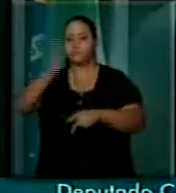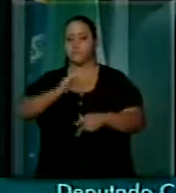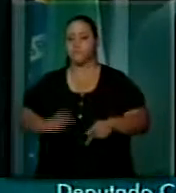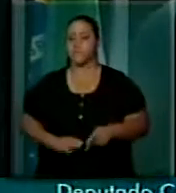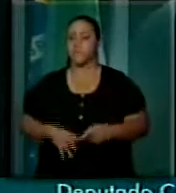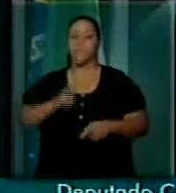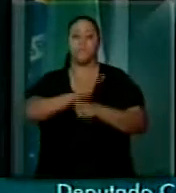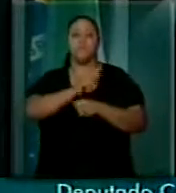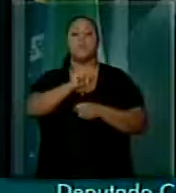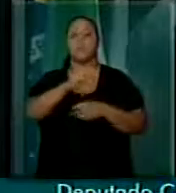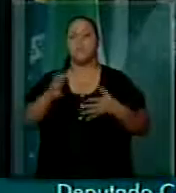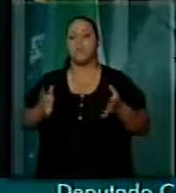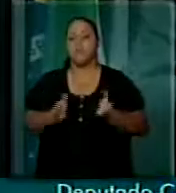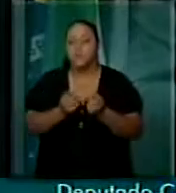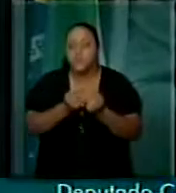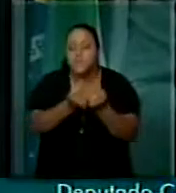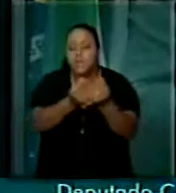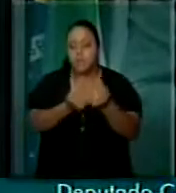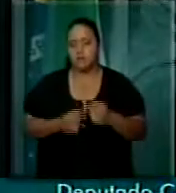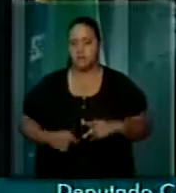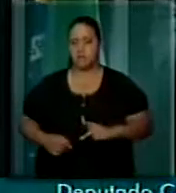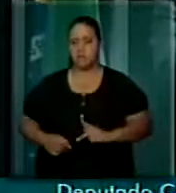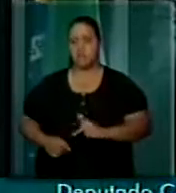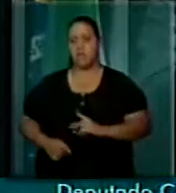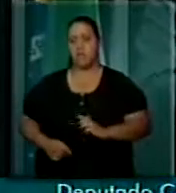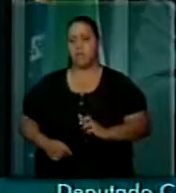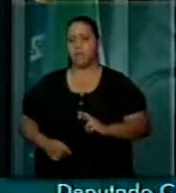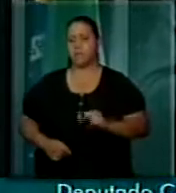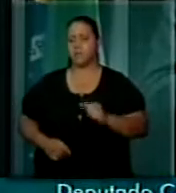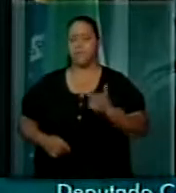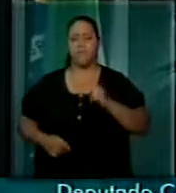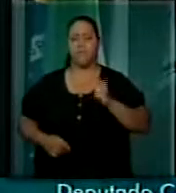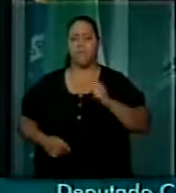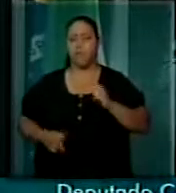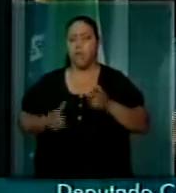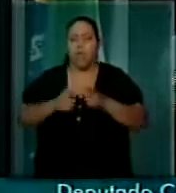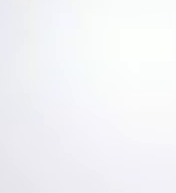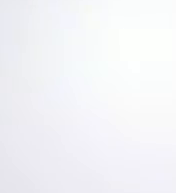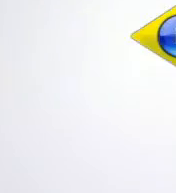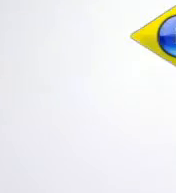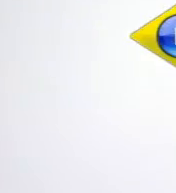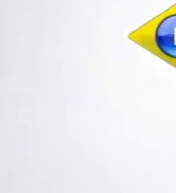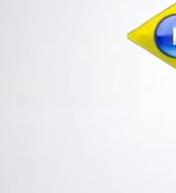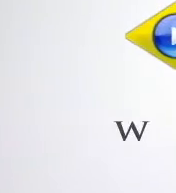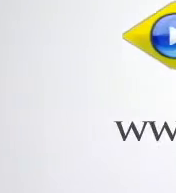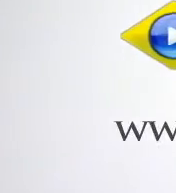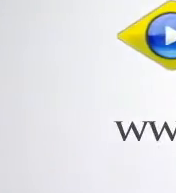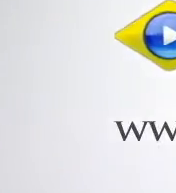A PetroSal vai ser uma empresa enxuta, não vai ter prejuízo para o governo, mas vai